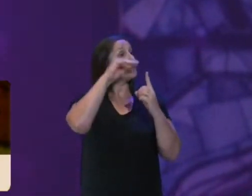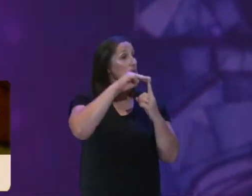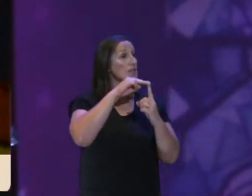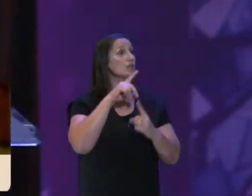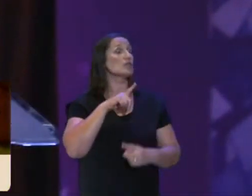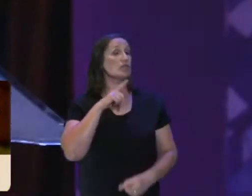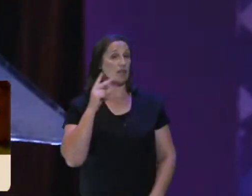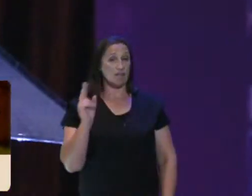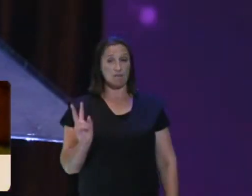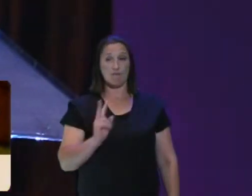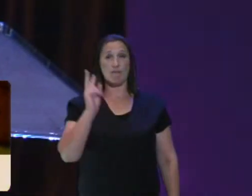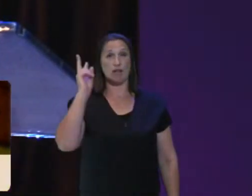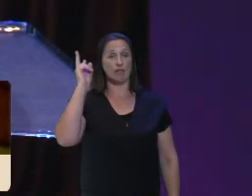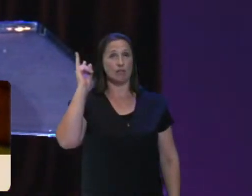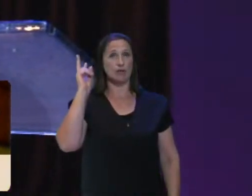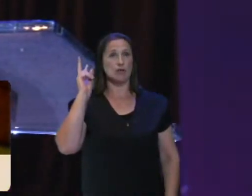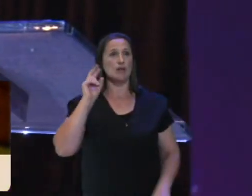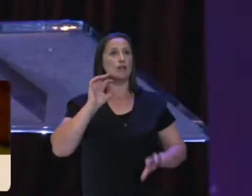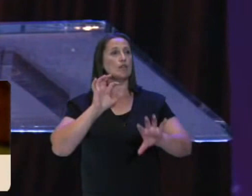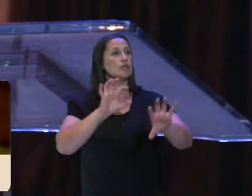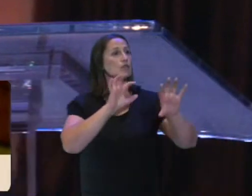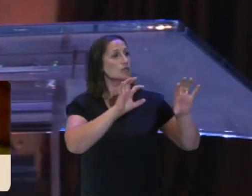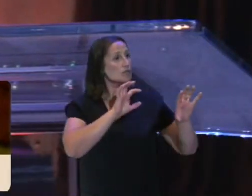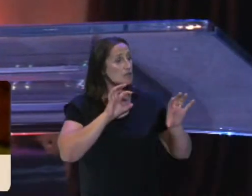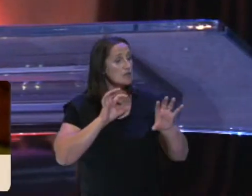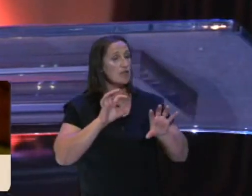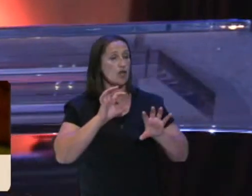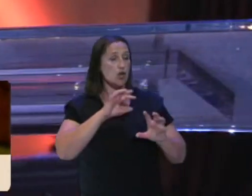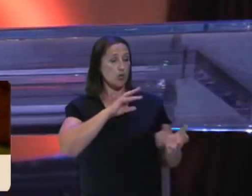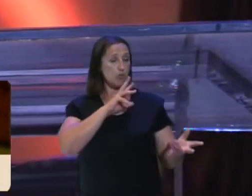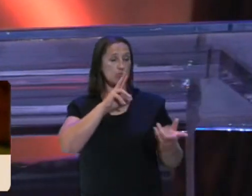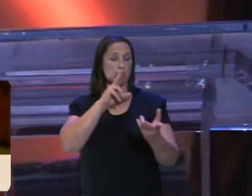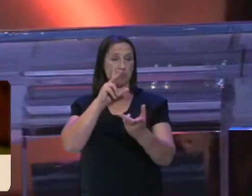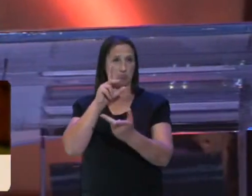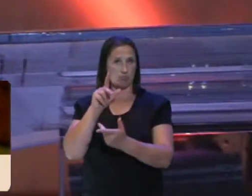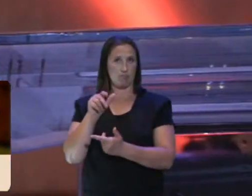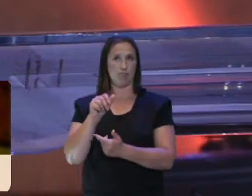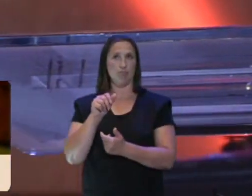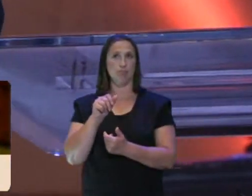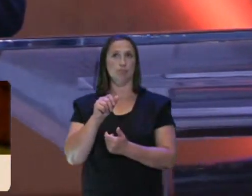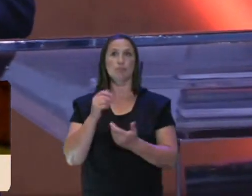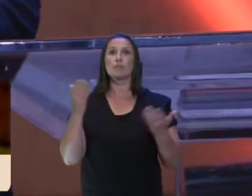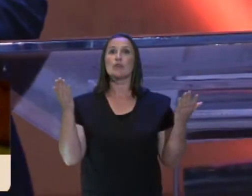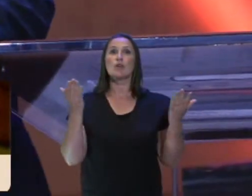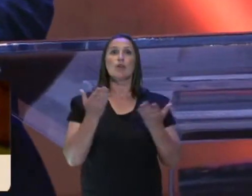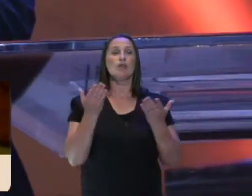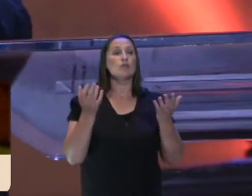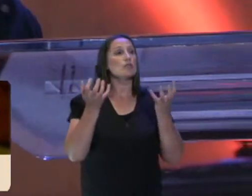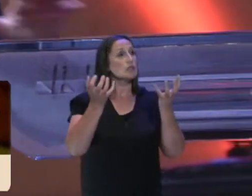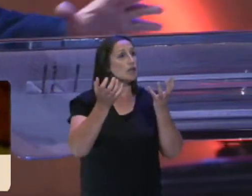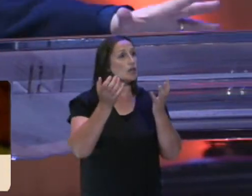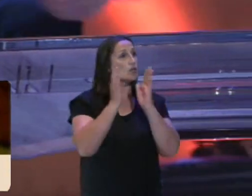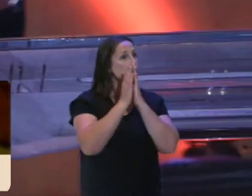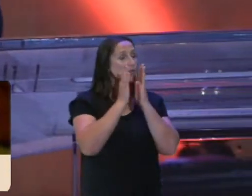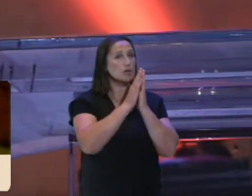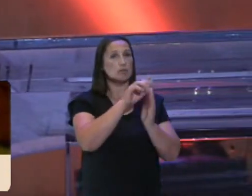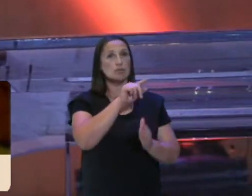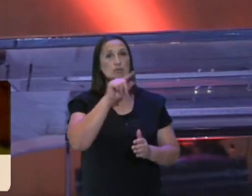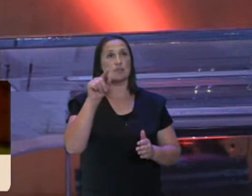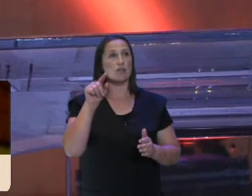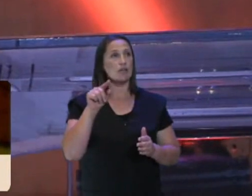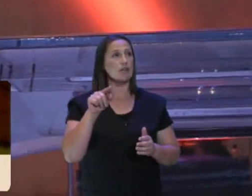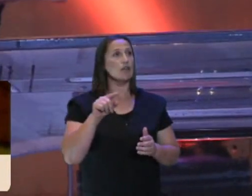para influenciar o mundo que está à sua volta. Nessa noite eu queria orar por você. Eu ia falar sobre o